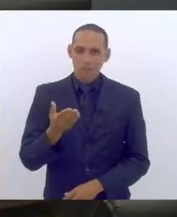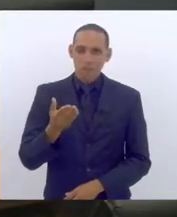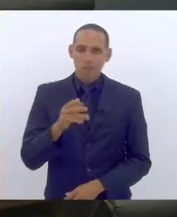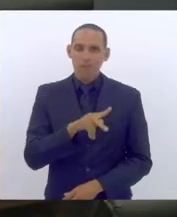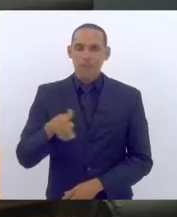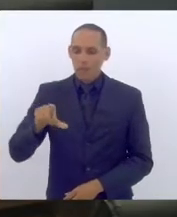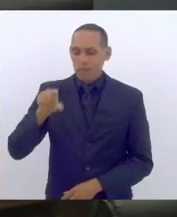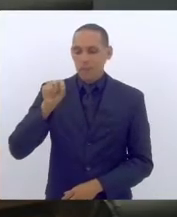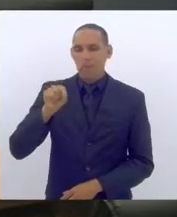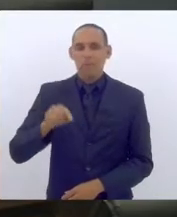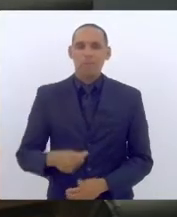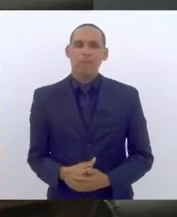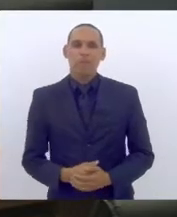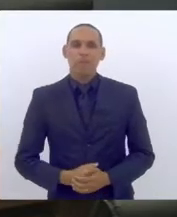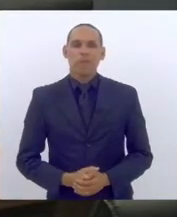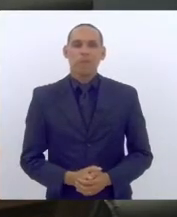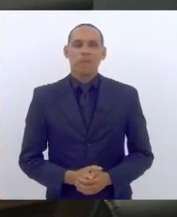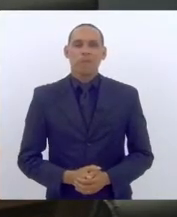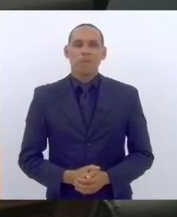presidência